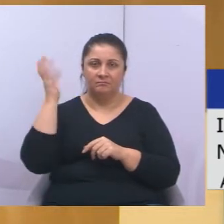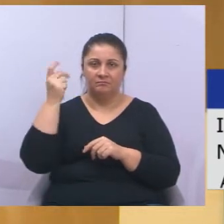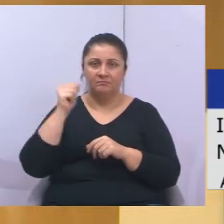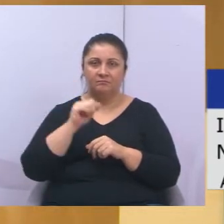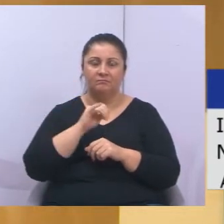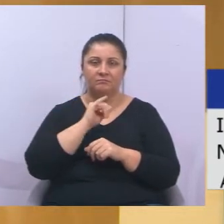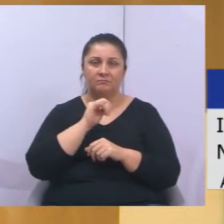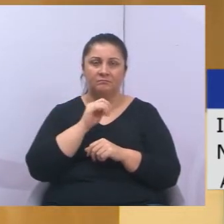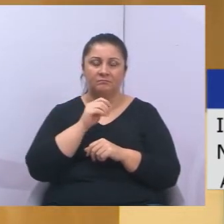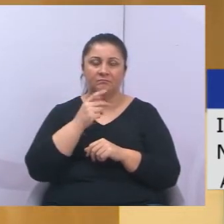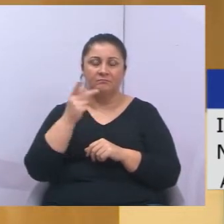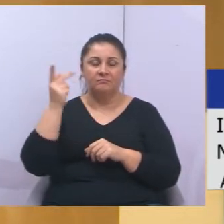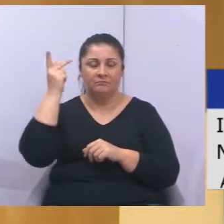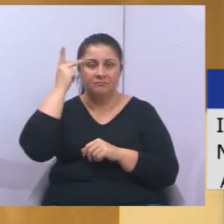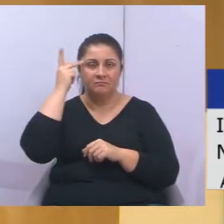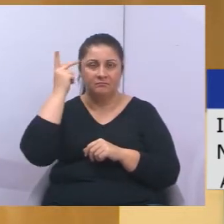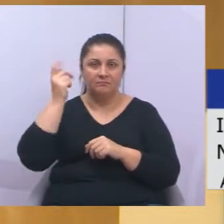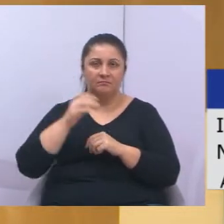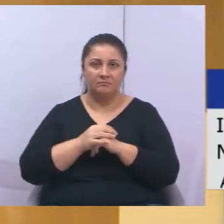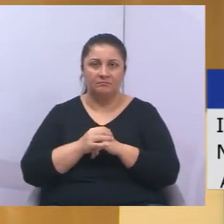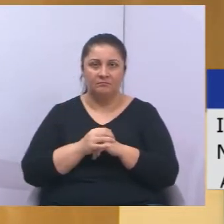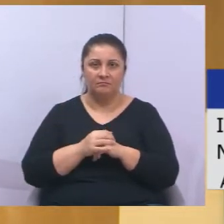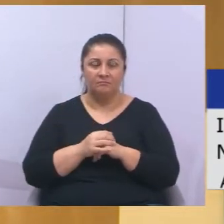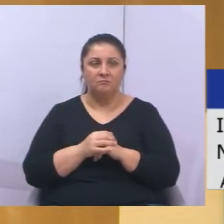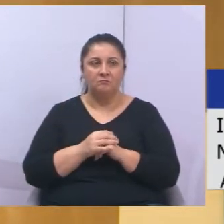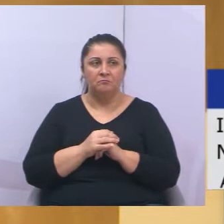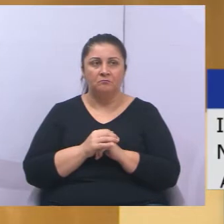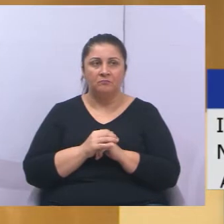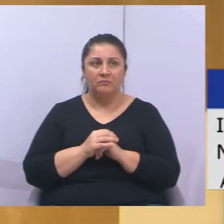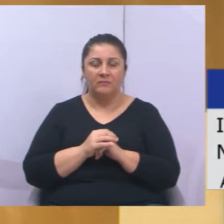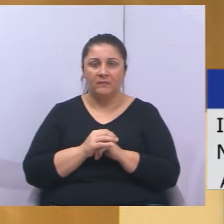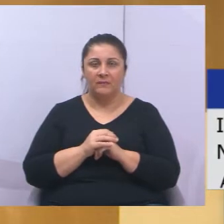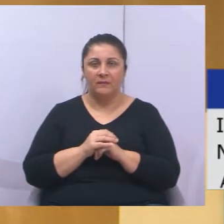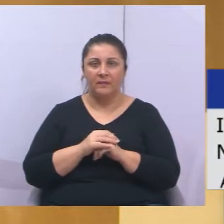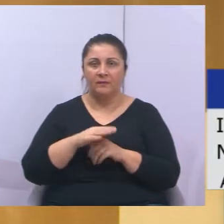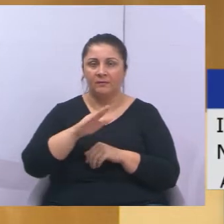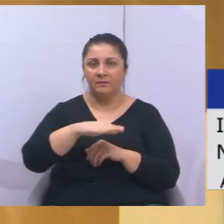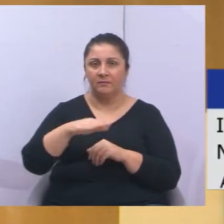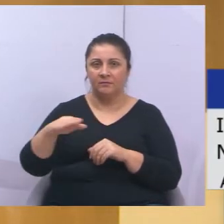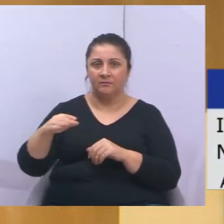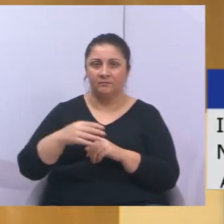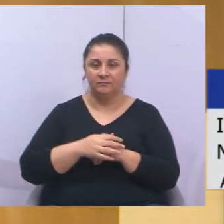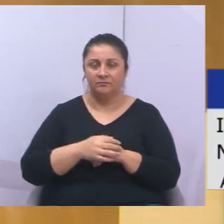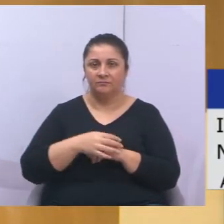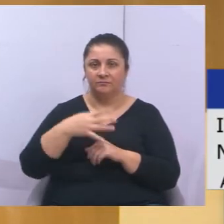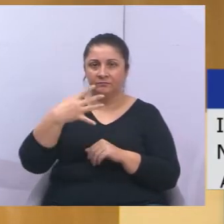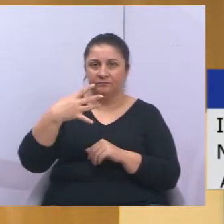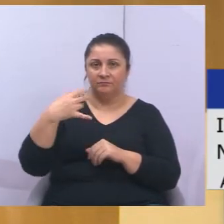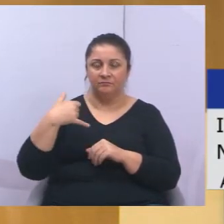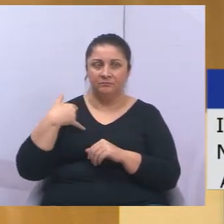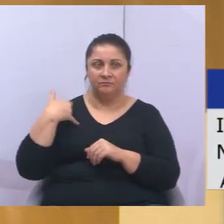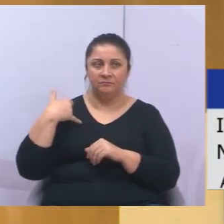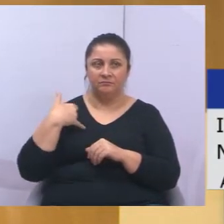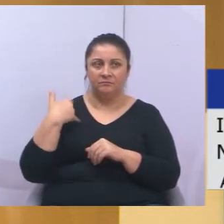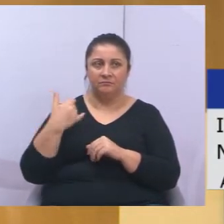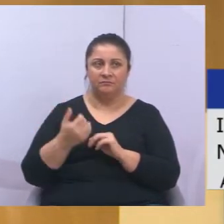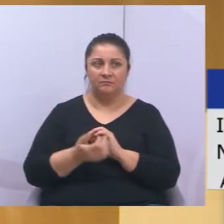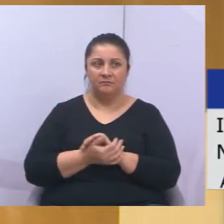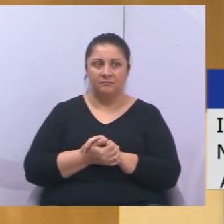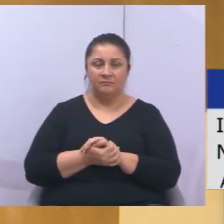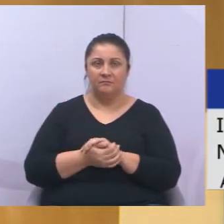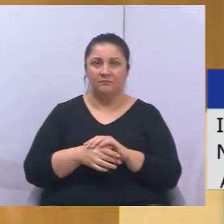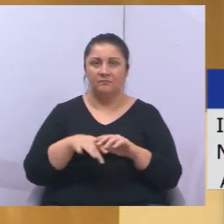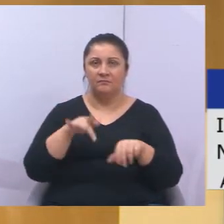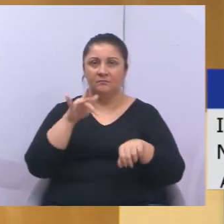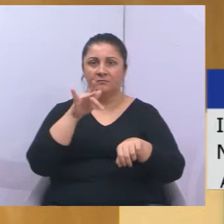Ibirapuera, na zona sul de São Paulo. Uma criança de apenas 4 anos de idade toca